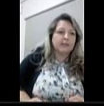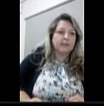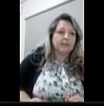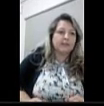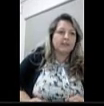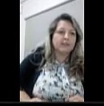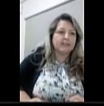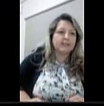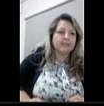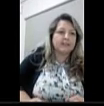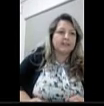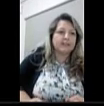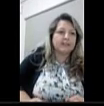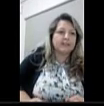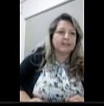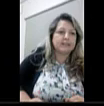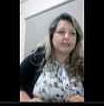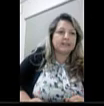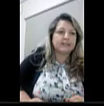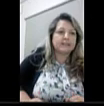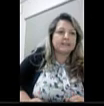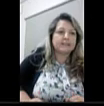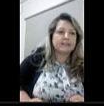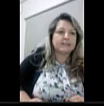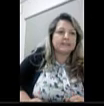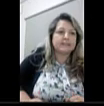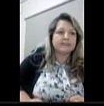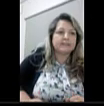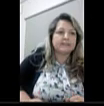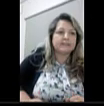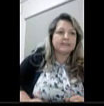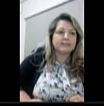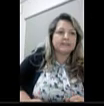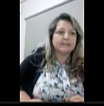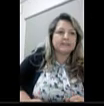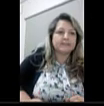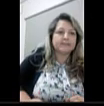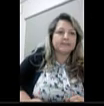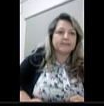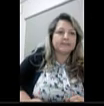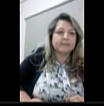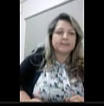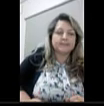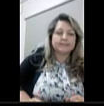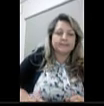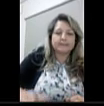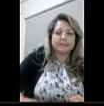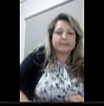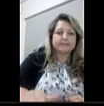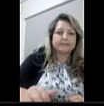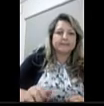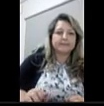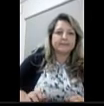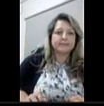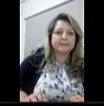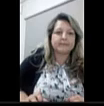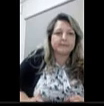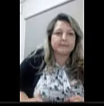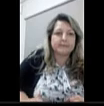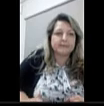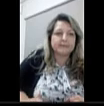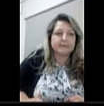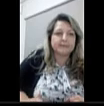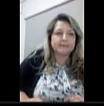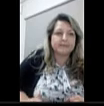para e está num nível de agitação muito grande e não vai se concentrar, ou ela vai hesitar e ficar mais resistente em fazer a